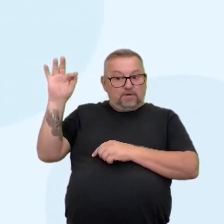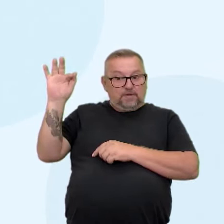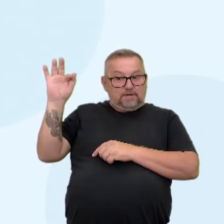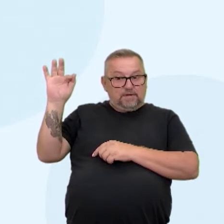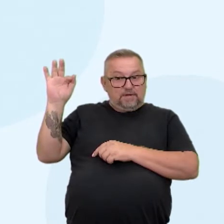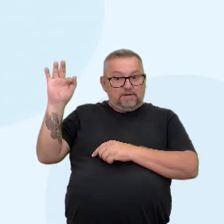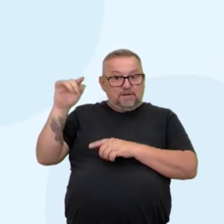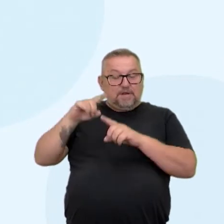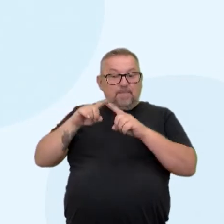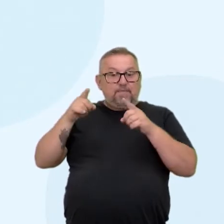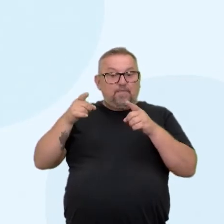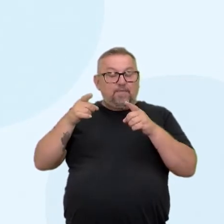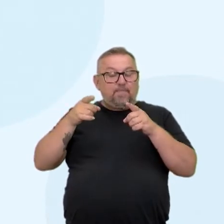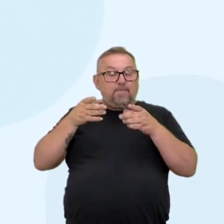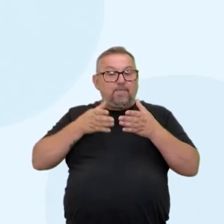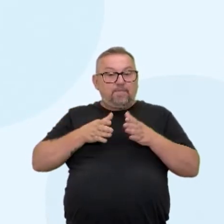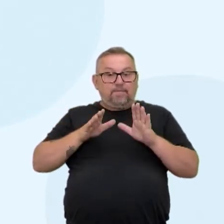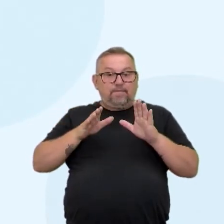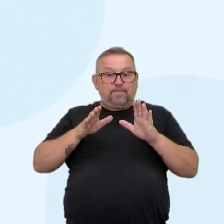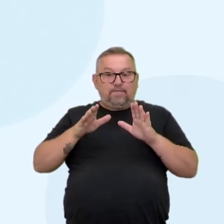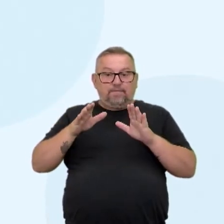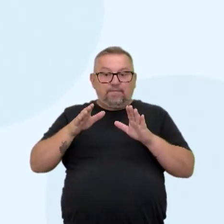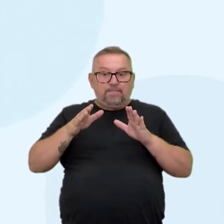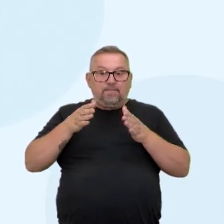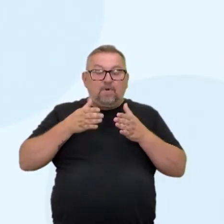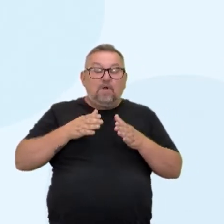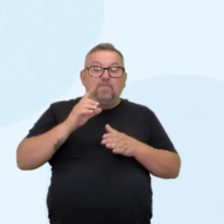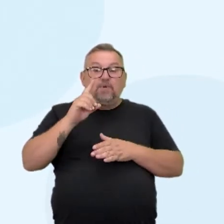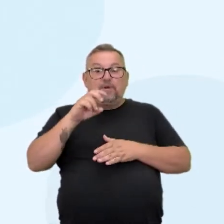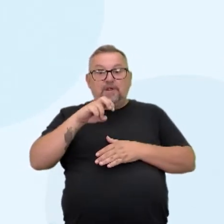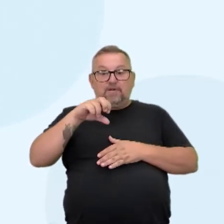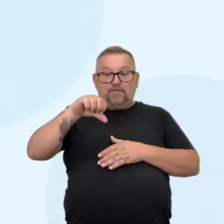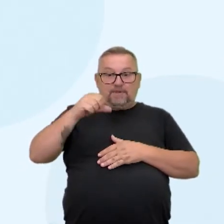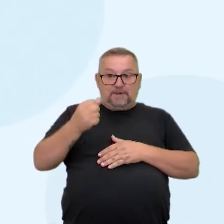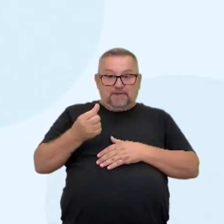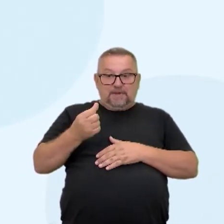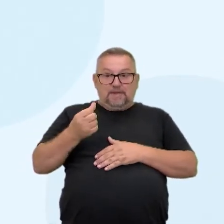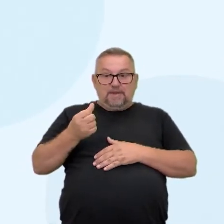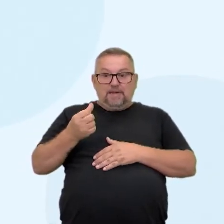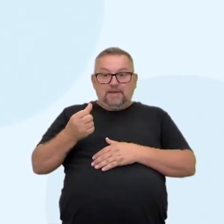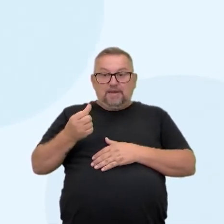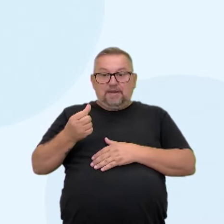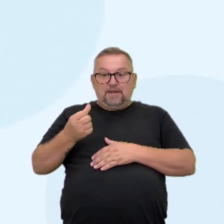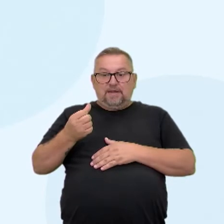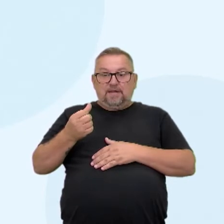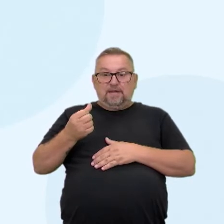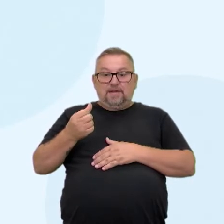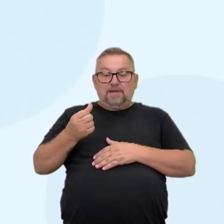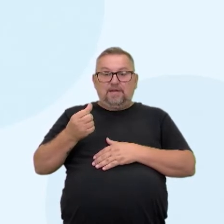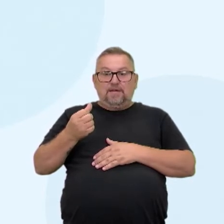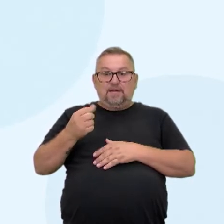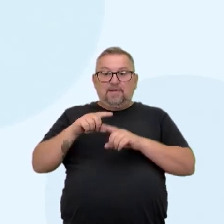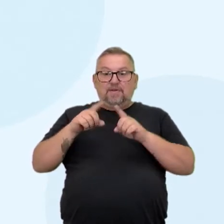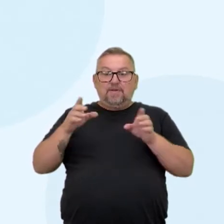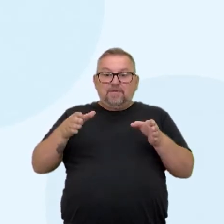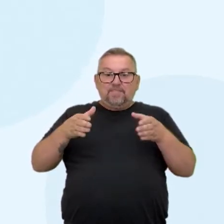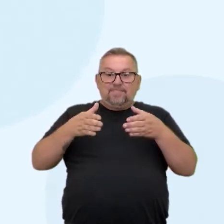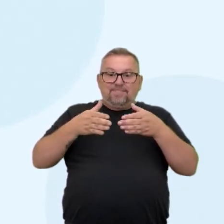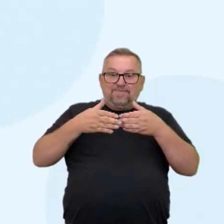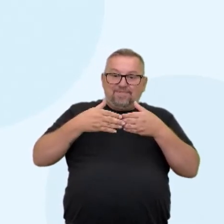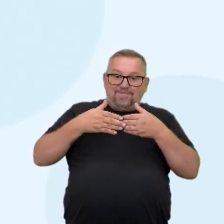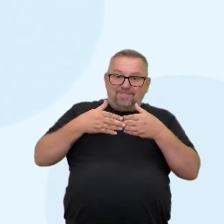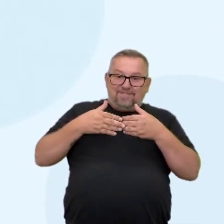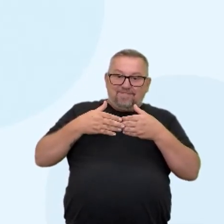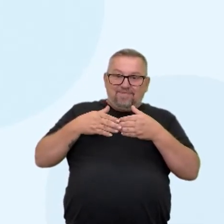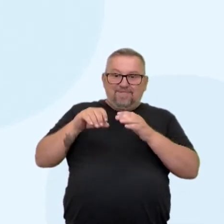nasceu entre o século nasceu no ano 1596 portanto no fechar das Cortinas